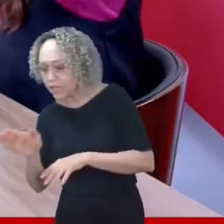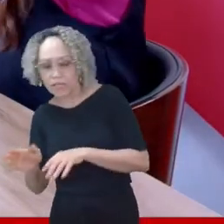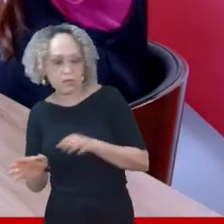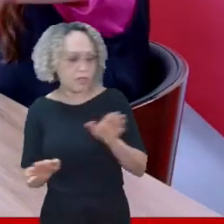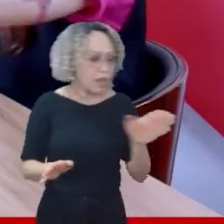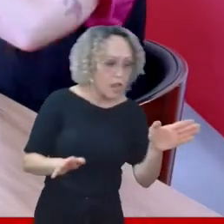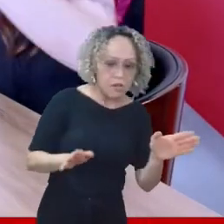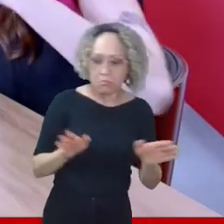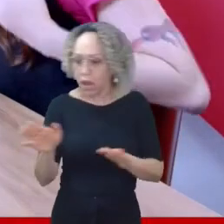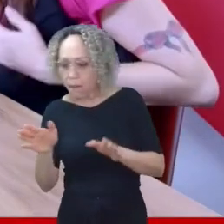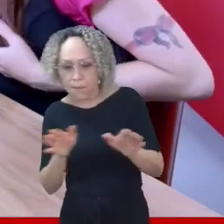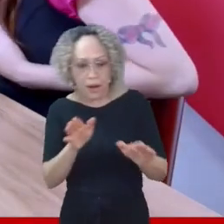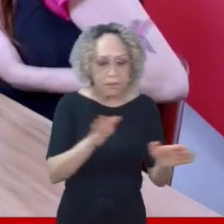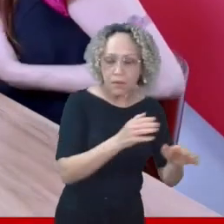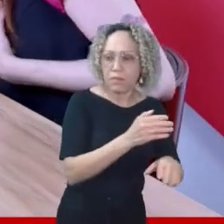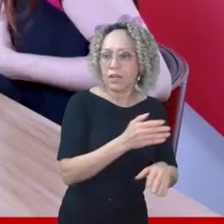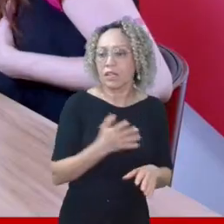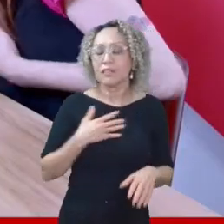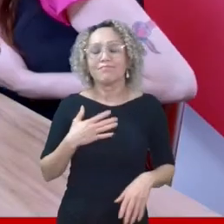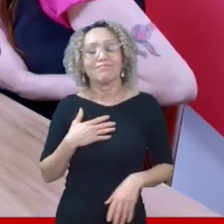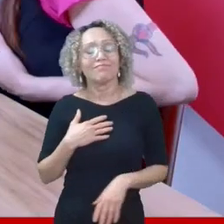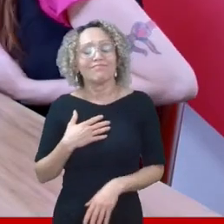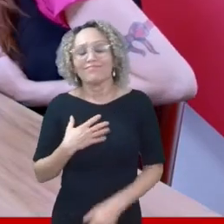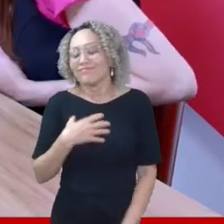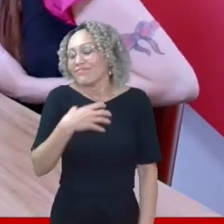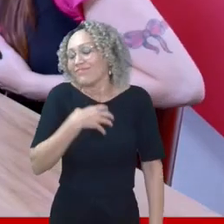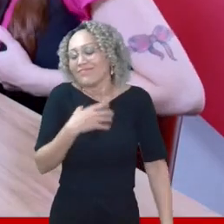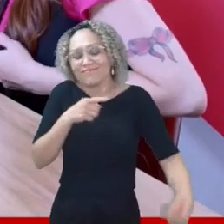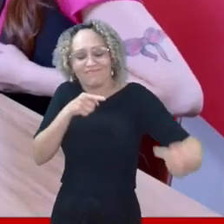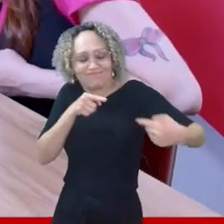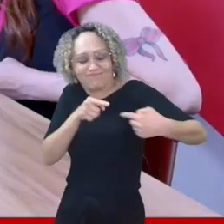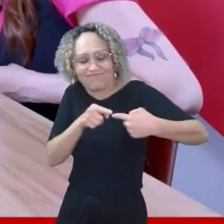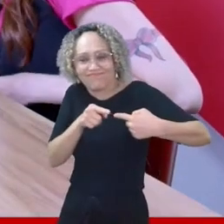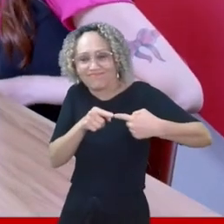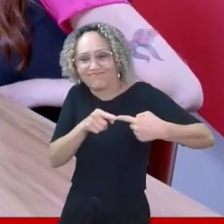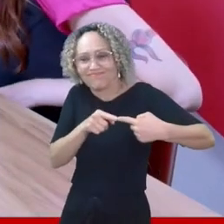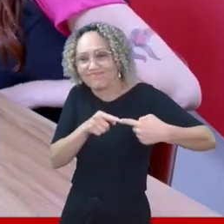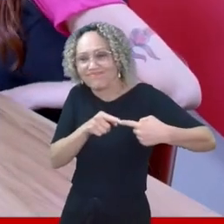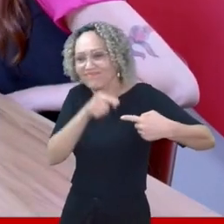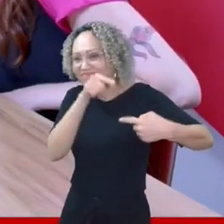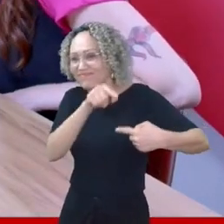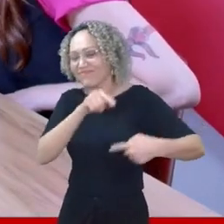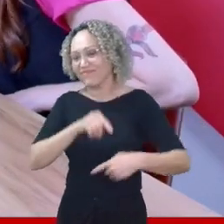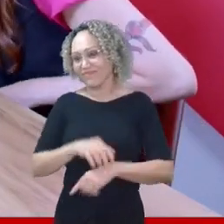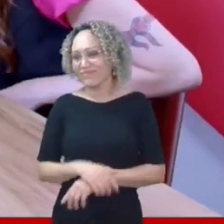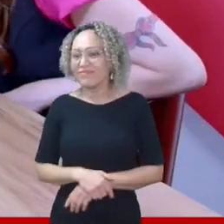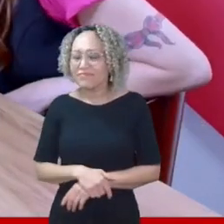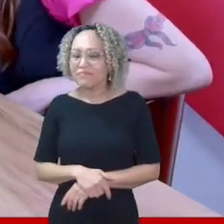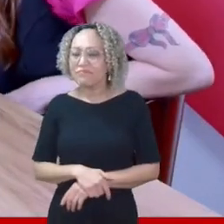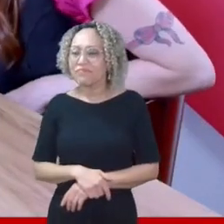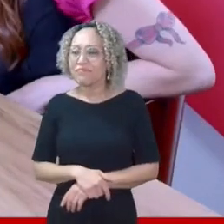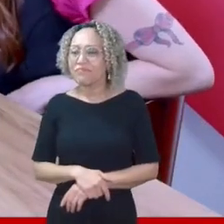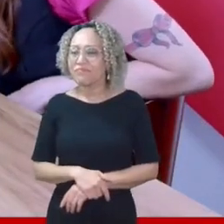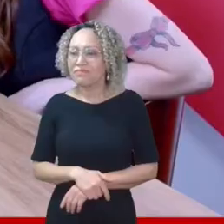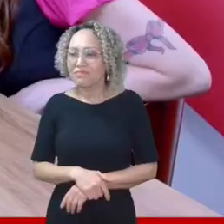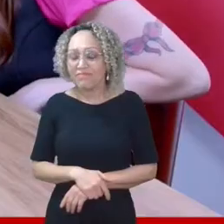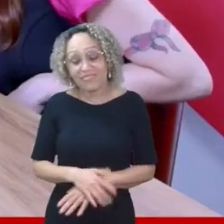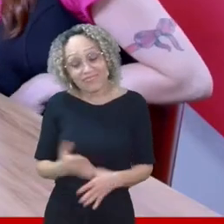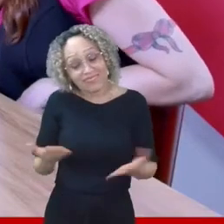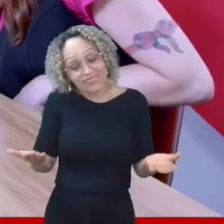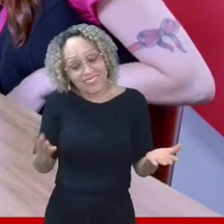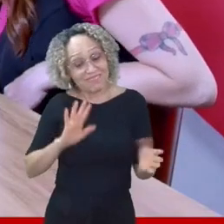ali, buscando lá. Eu me identifiquei muito com essa fala. Essa é a Fran. Viu? Eu faço parte da